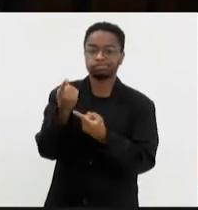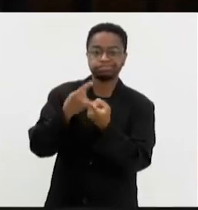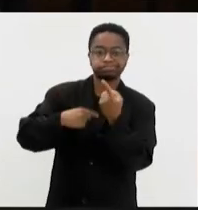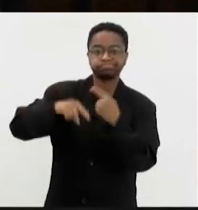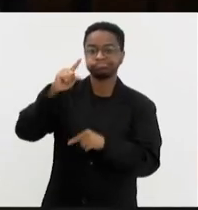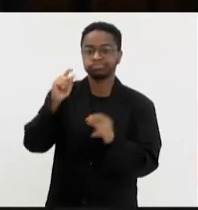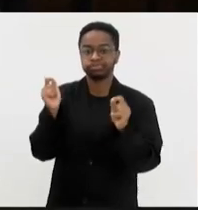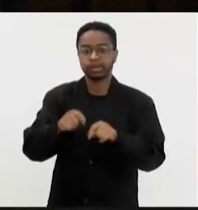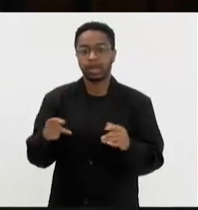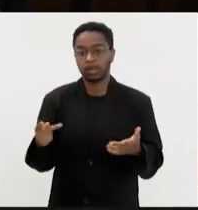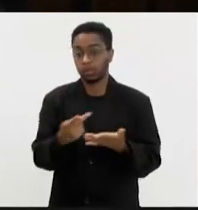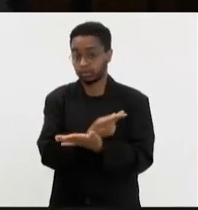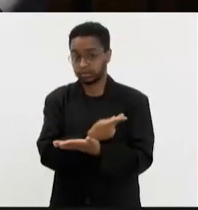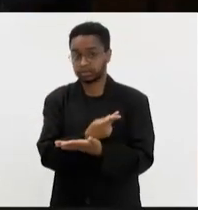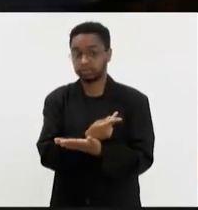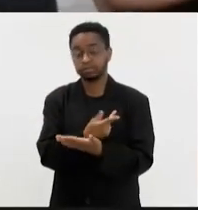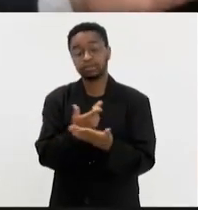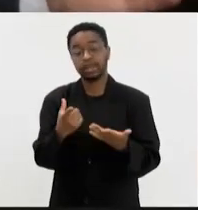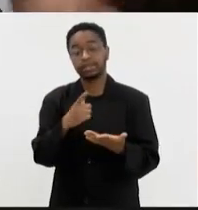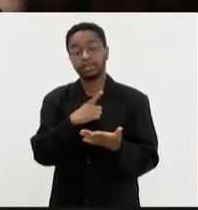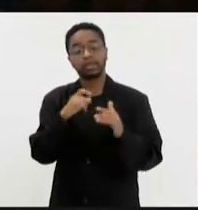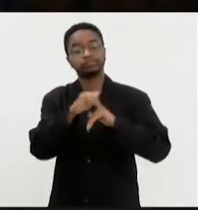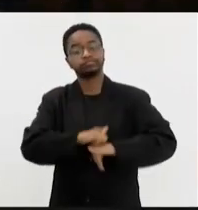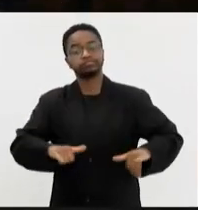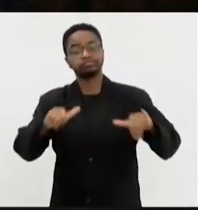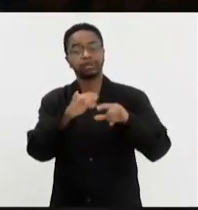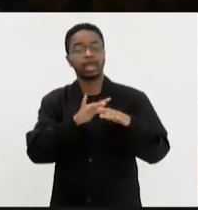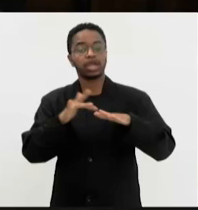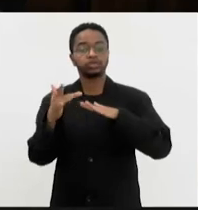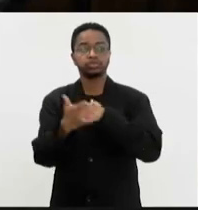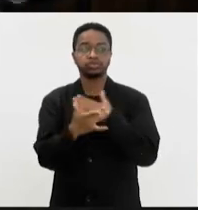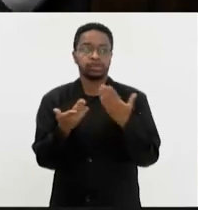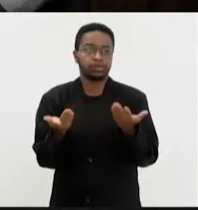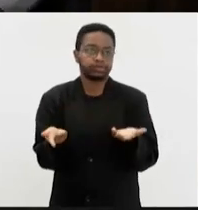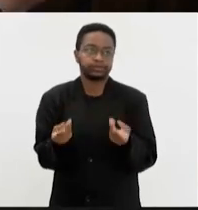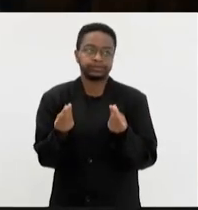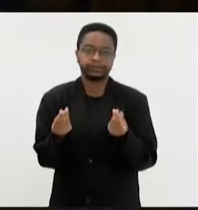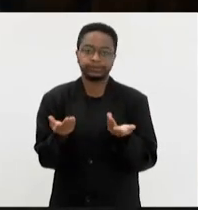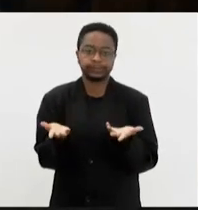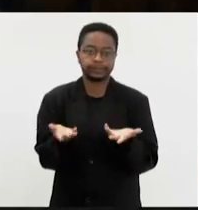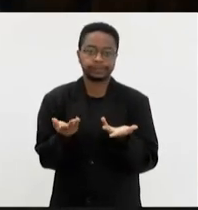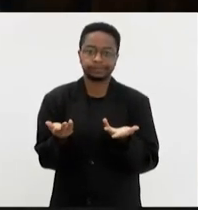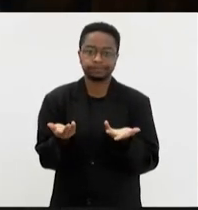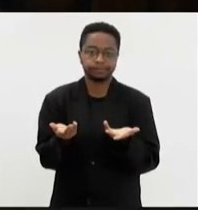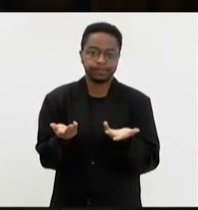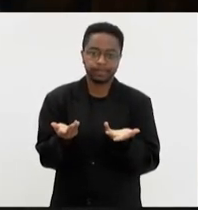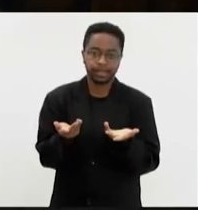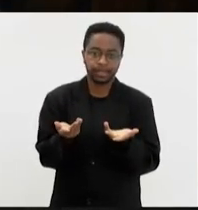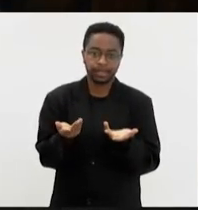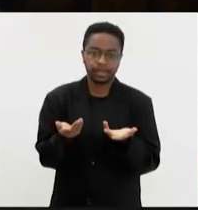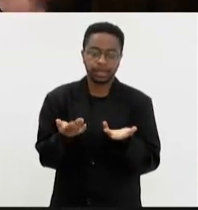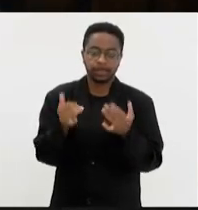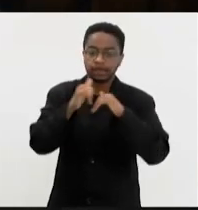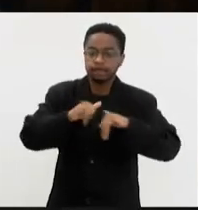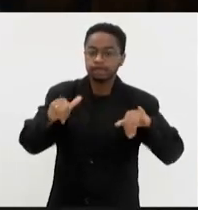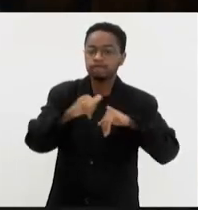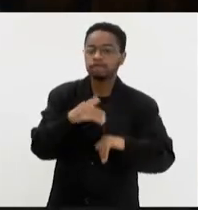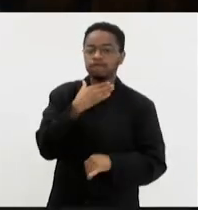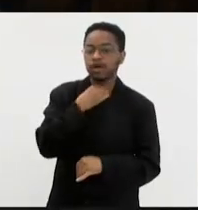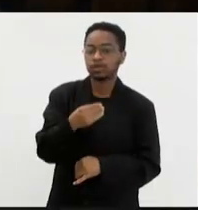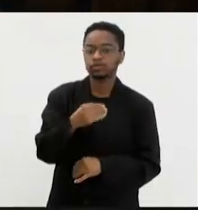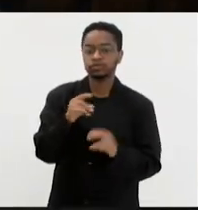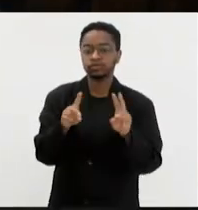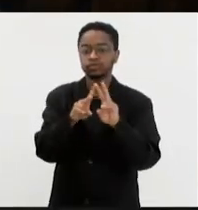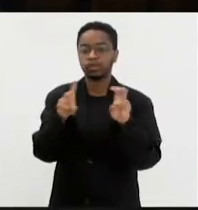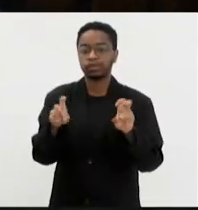que isso ocorra né circulam nas redes uma eh eh fake News difamatória